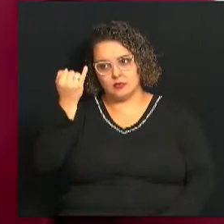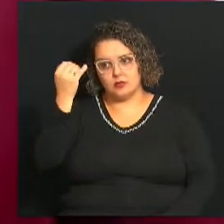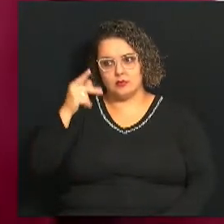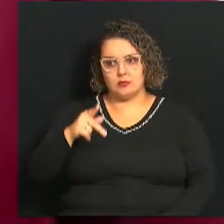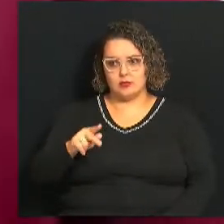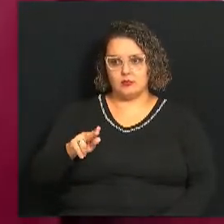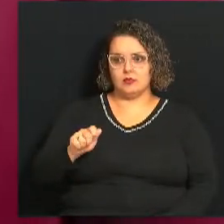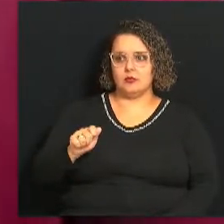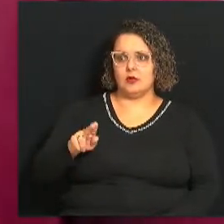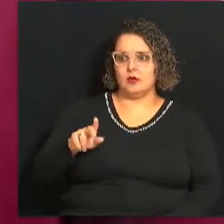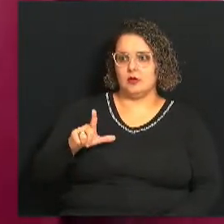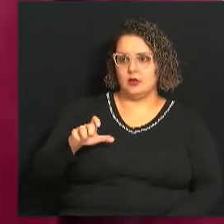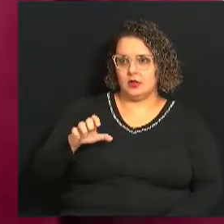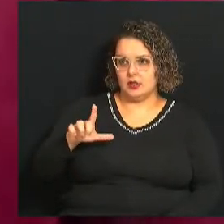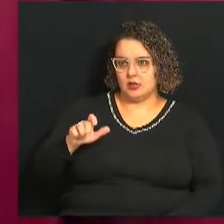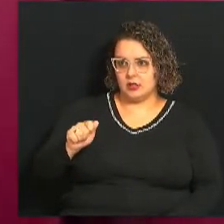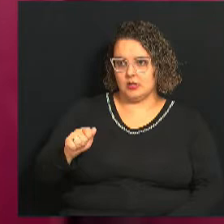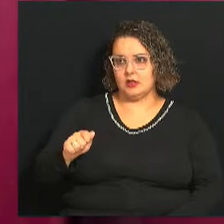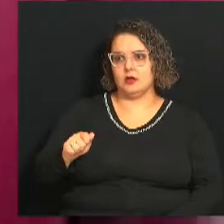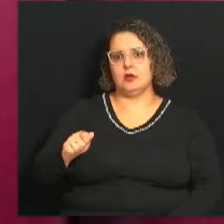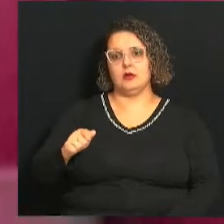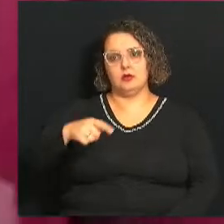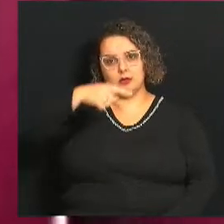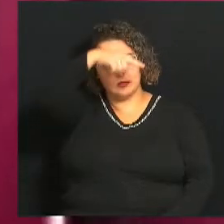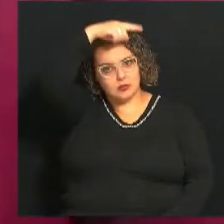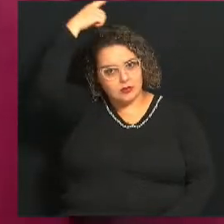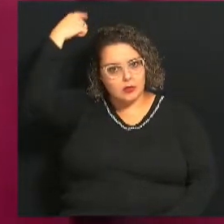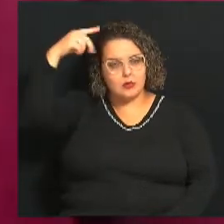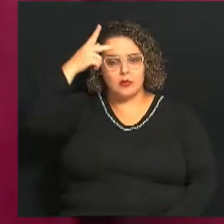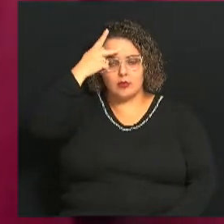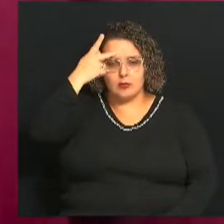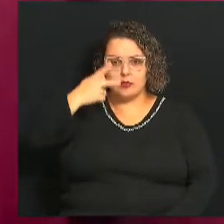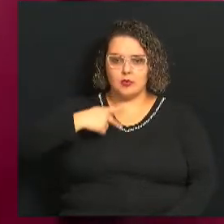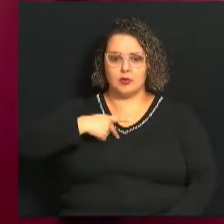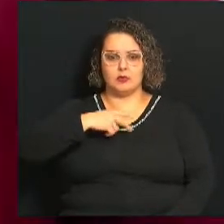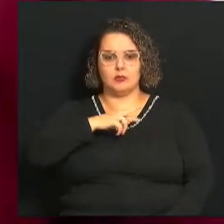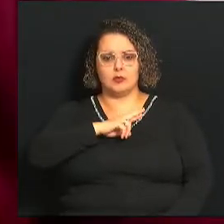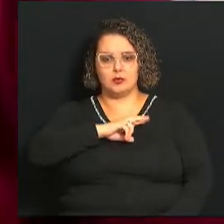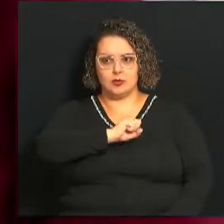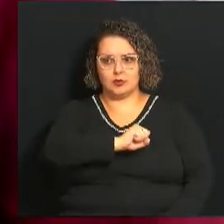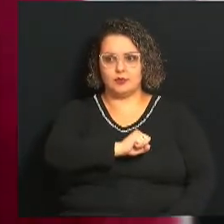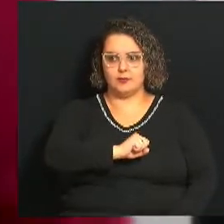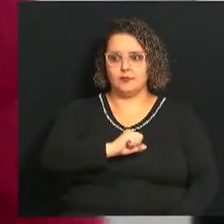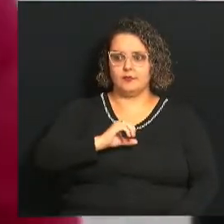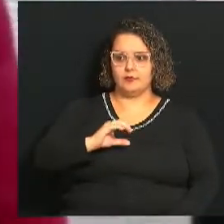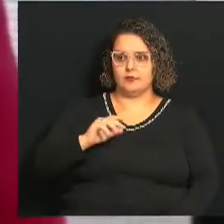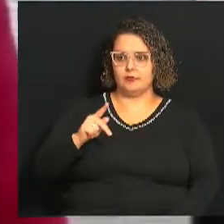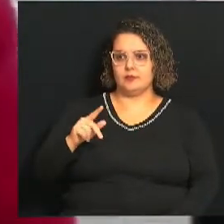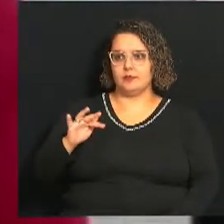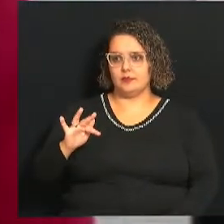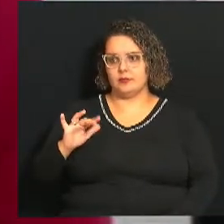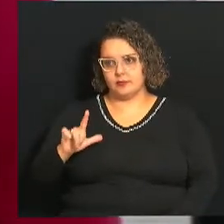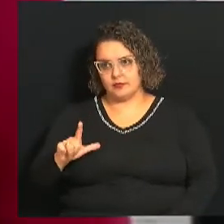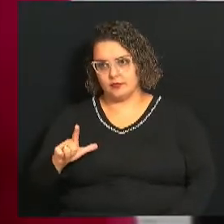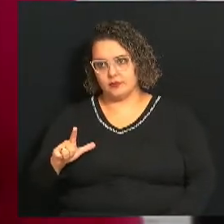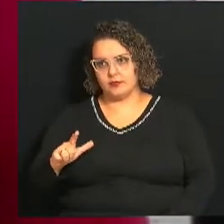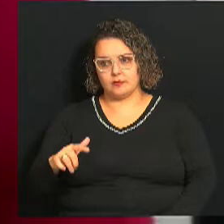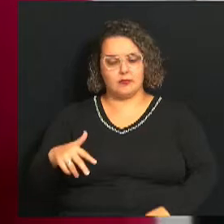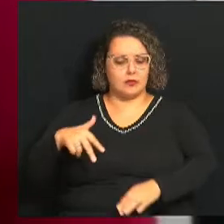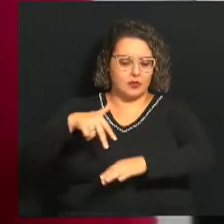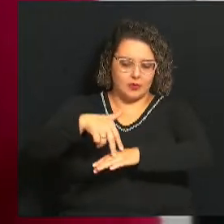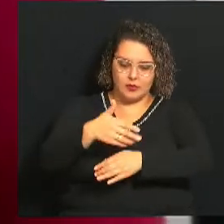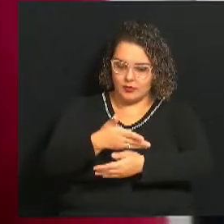Gaspar, o próprio Rossini. Mas é importante, assim, a CPFL foi chamada, cá estamos, né? Estamos aqui à